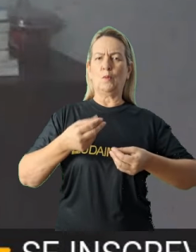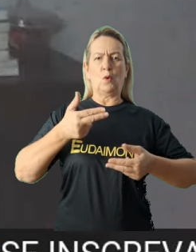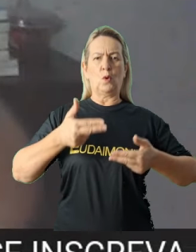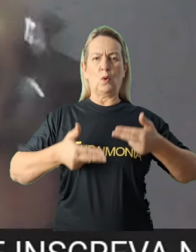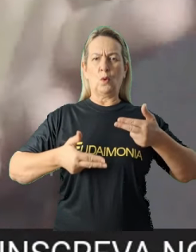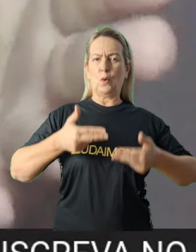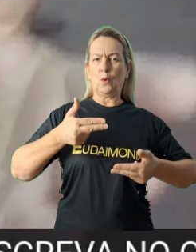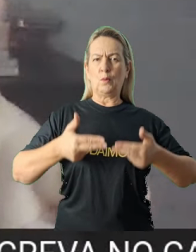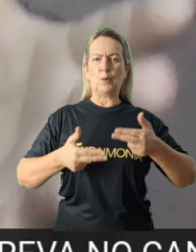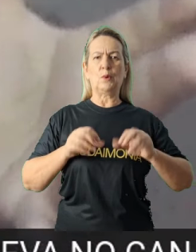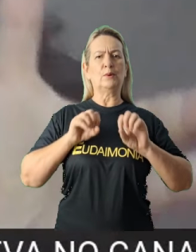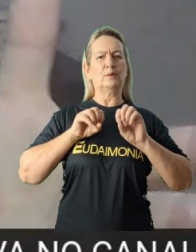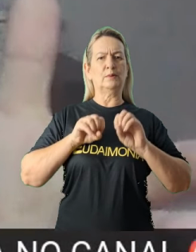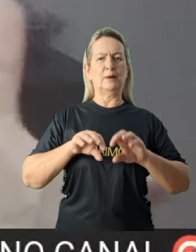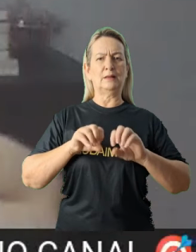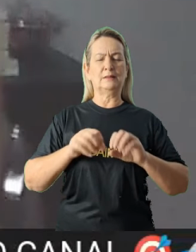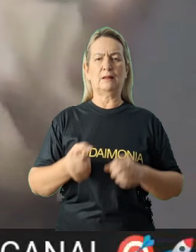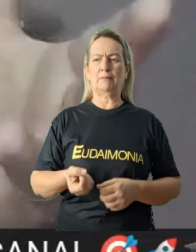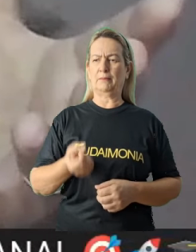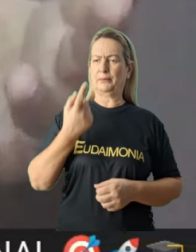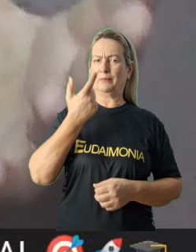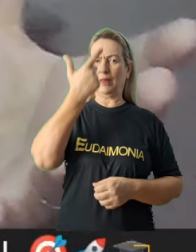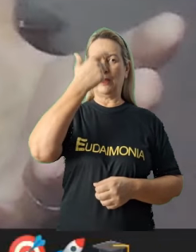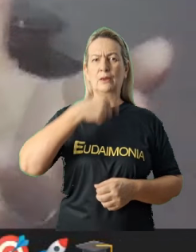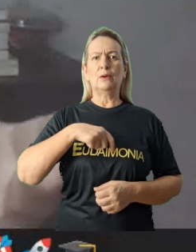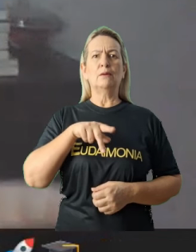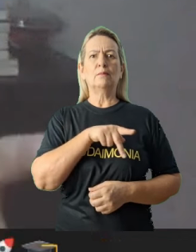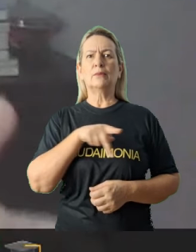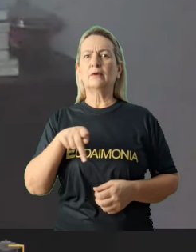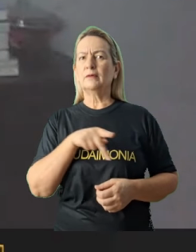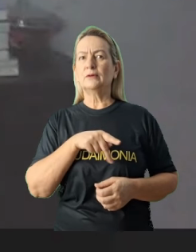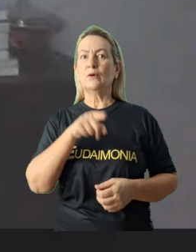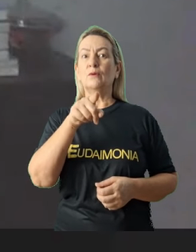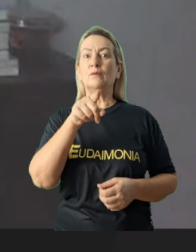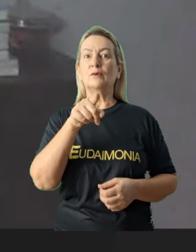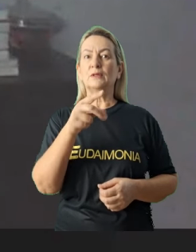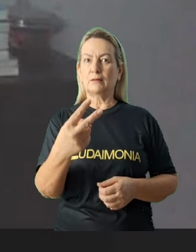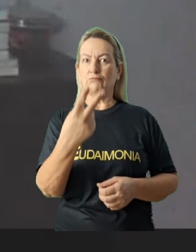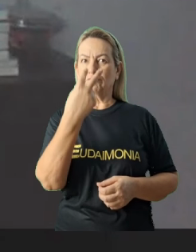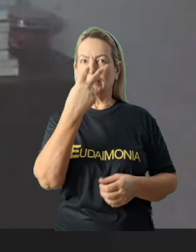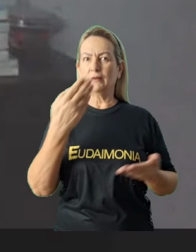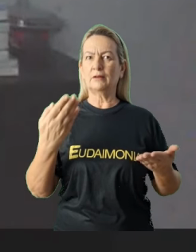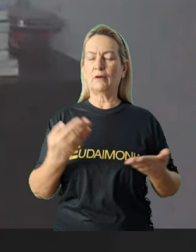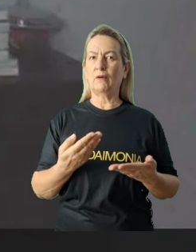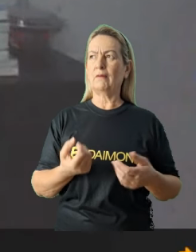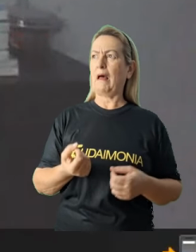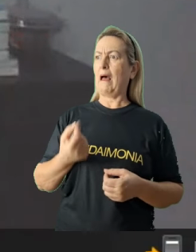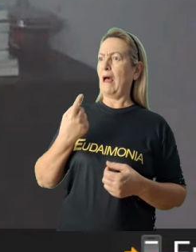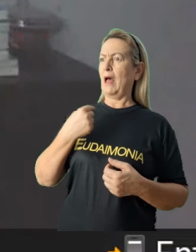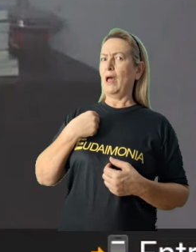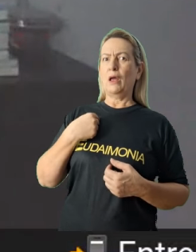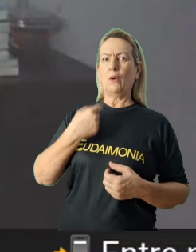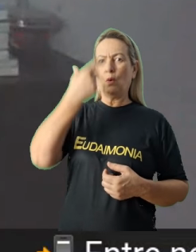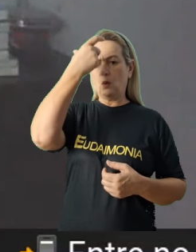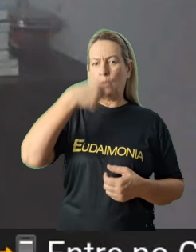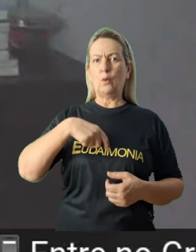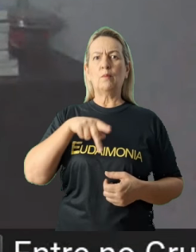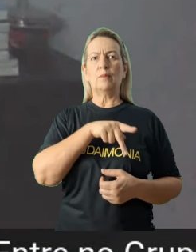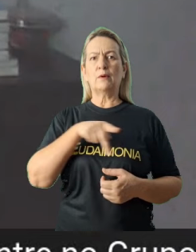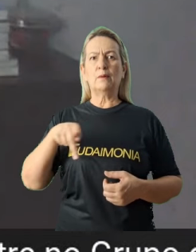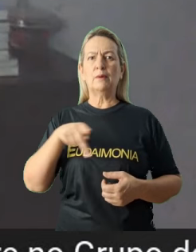negócio? O robô vai ensinar? E a vida do professor? De repente, você está aí do outro lado, aí você como professor, né? E